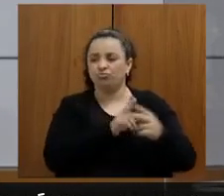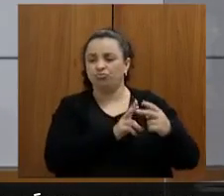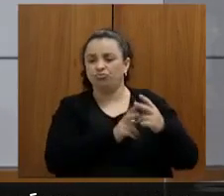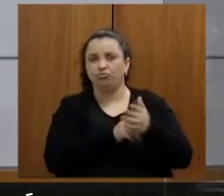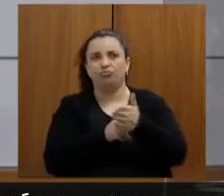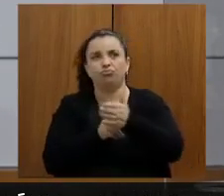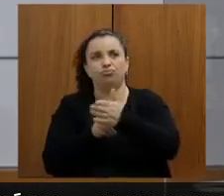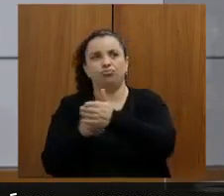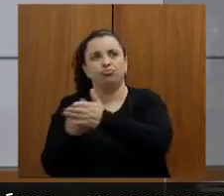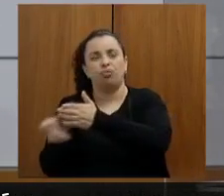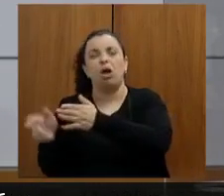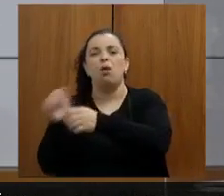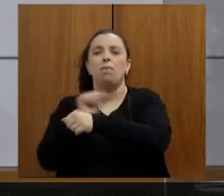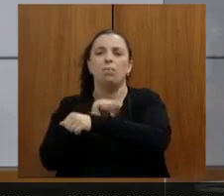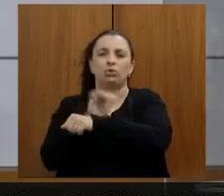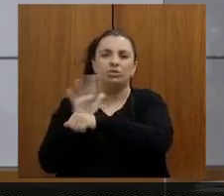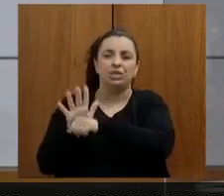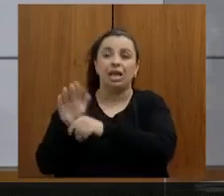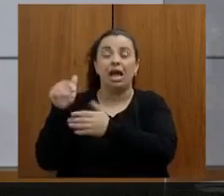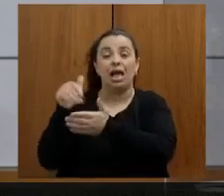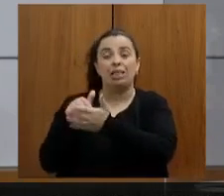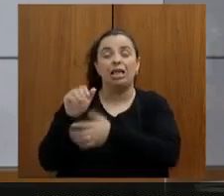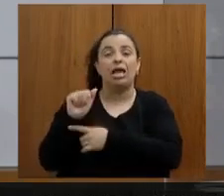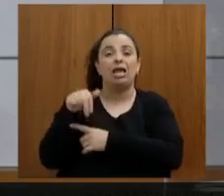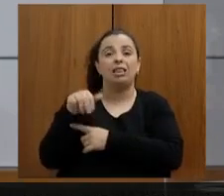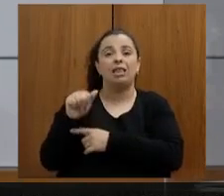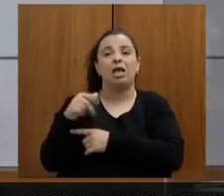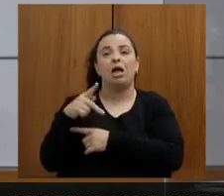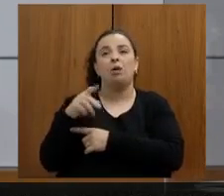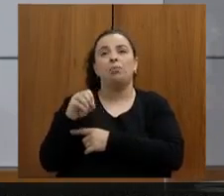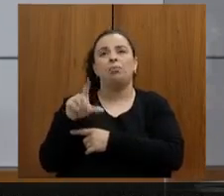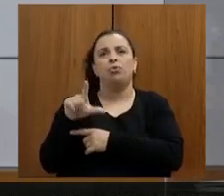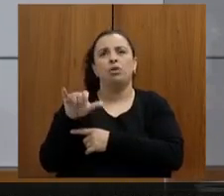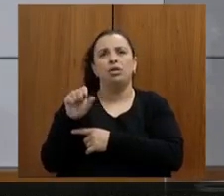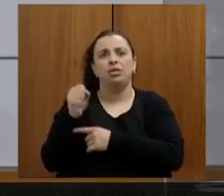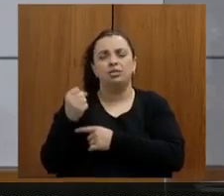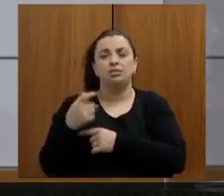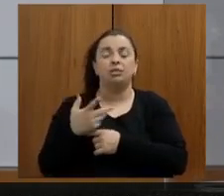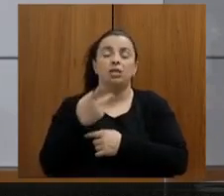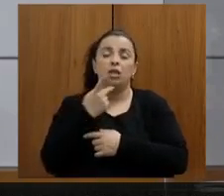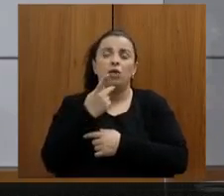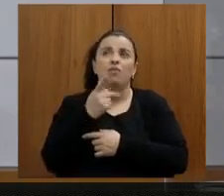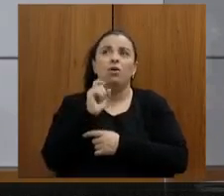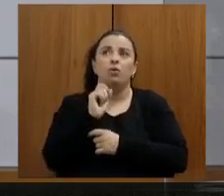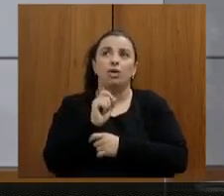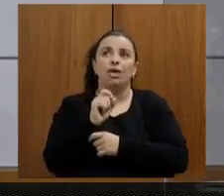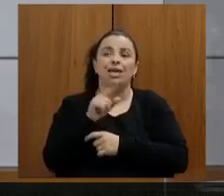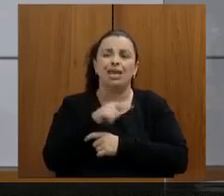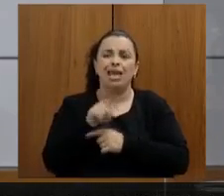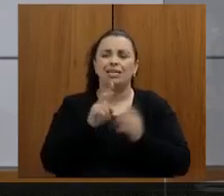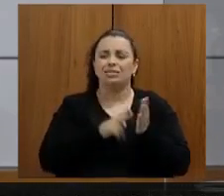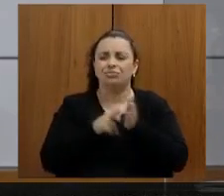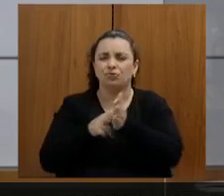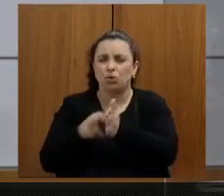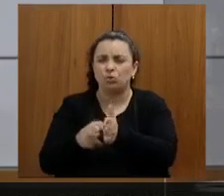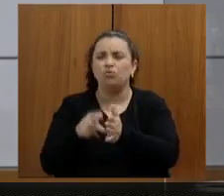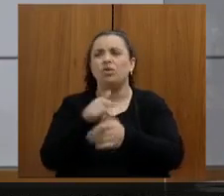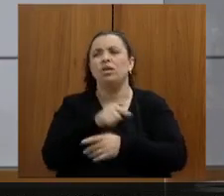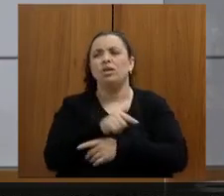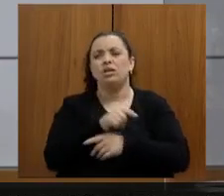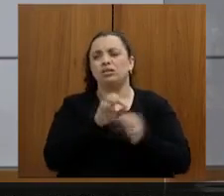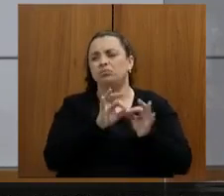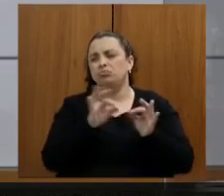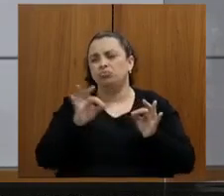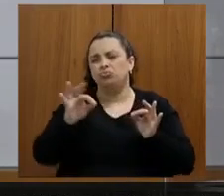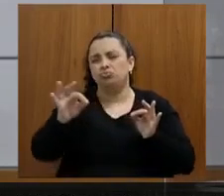chegando Anápolis então eu dou para o senhor o número de Total não é